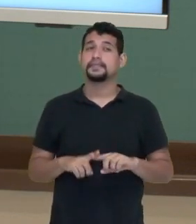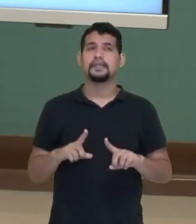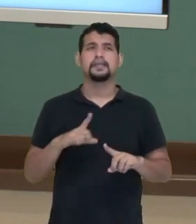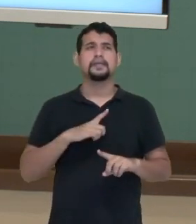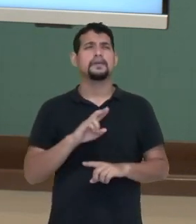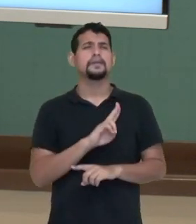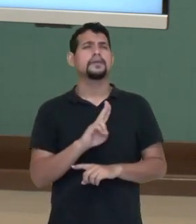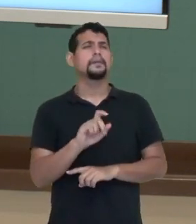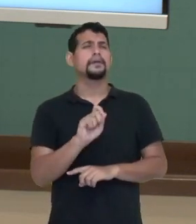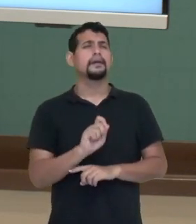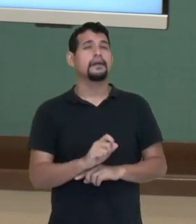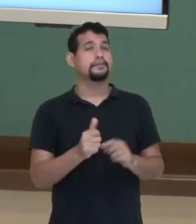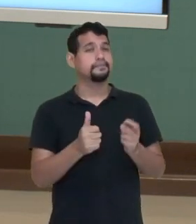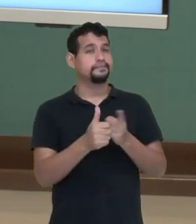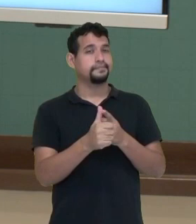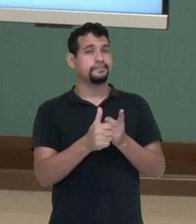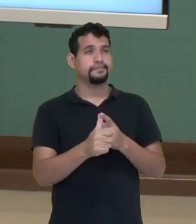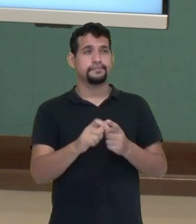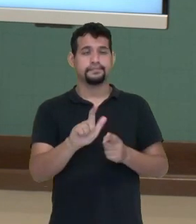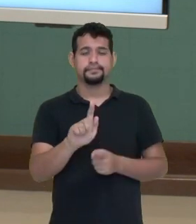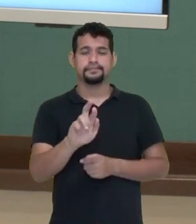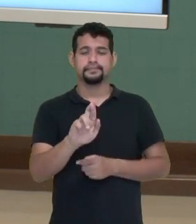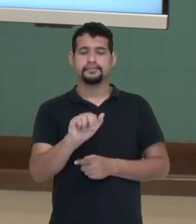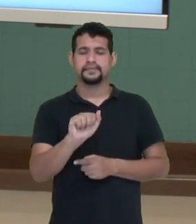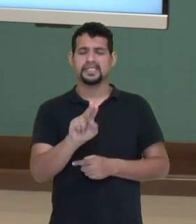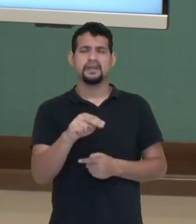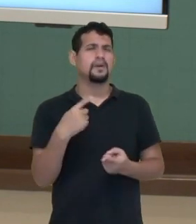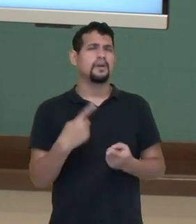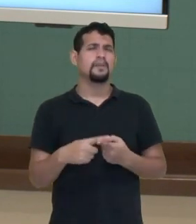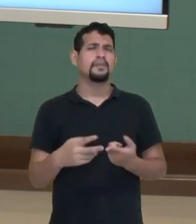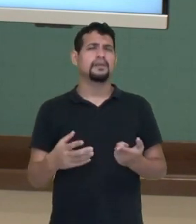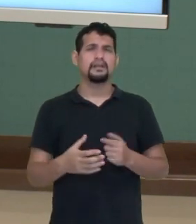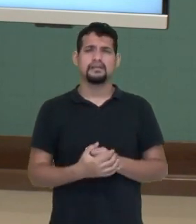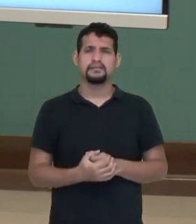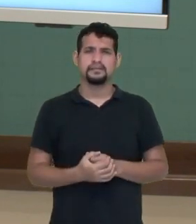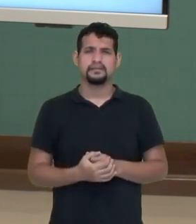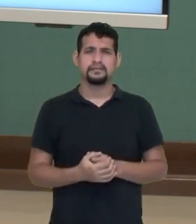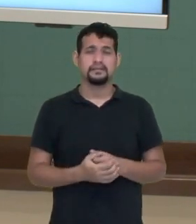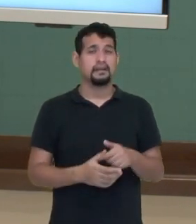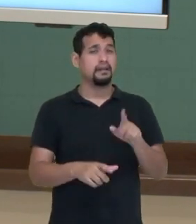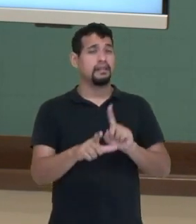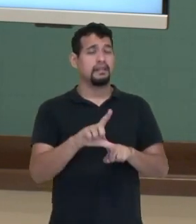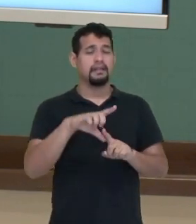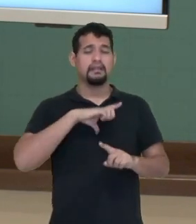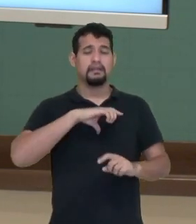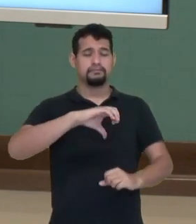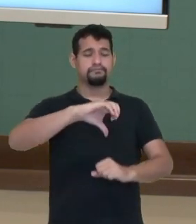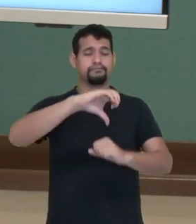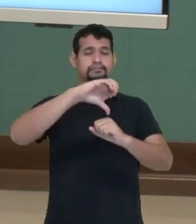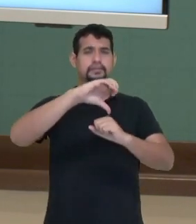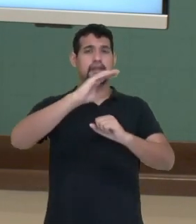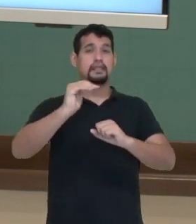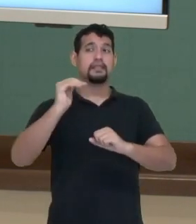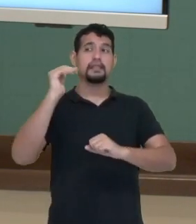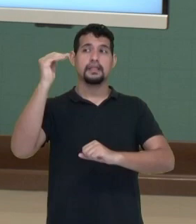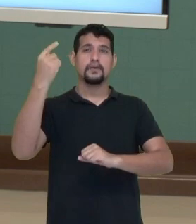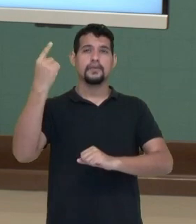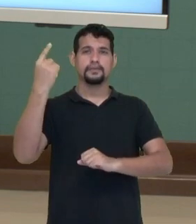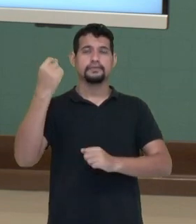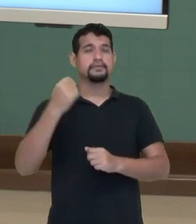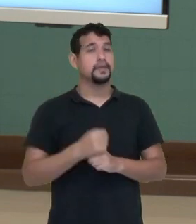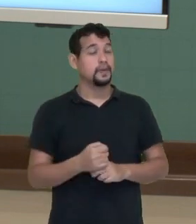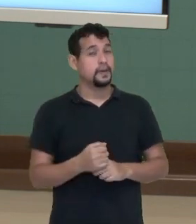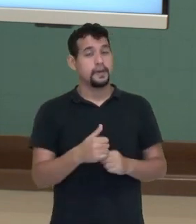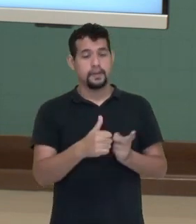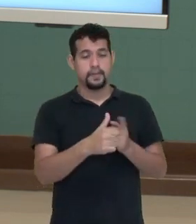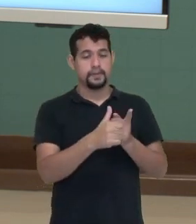polinômio do primeiro grau. Por que do primeiro grau? Porque a letra, a incógnita, está elevada a 1. Então, é do